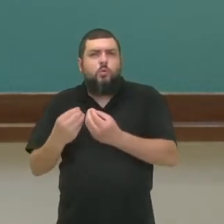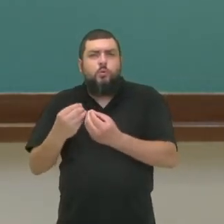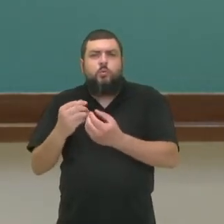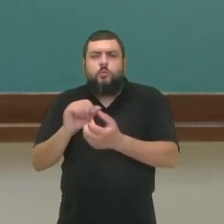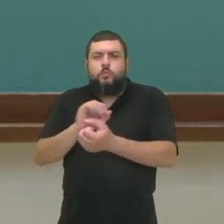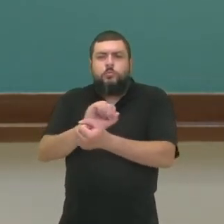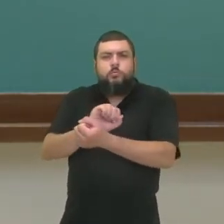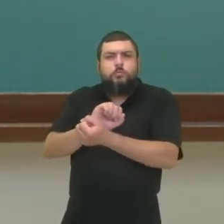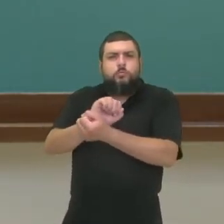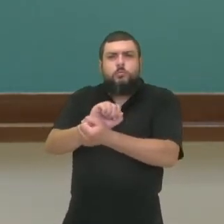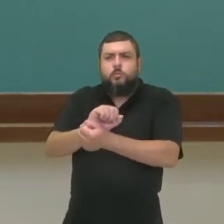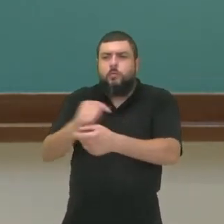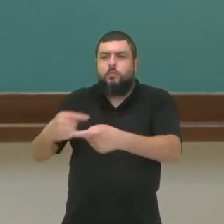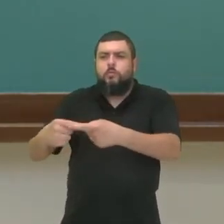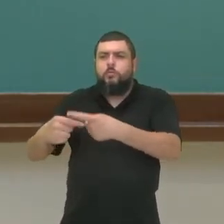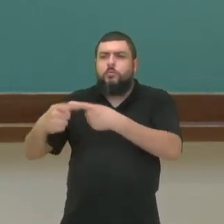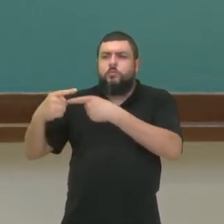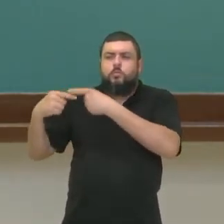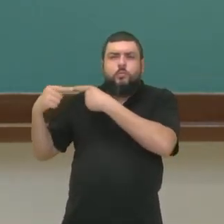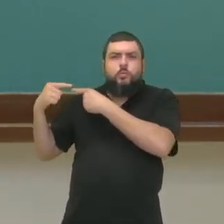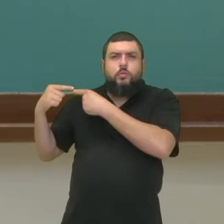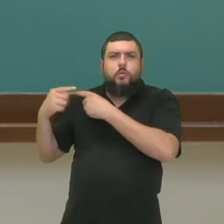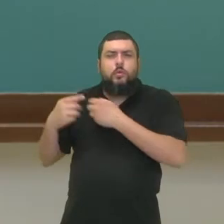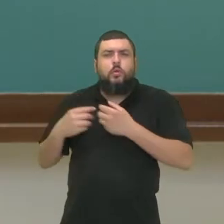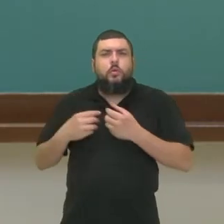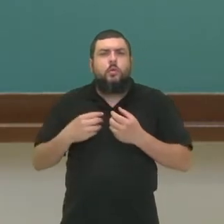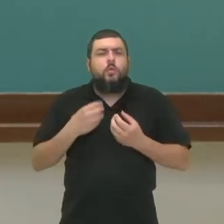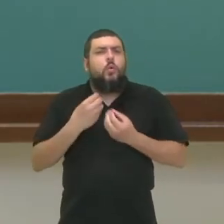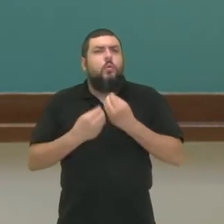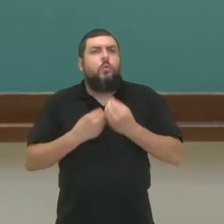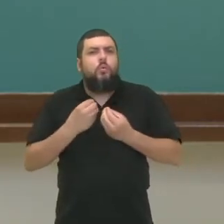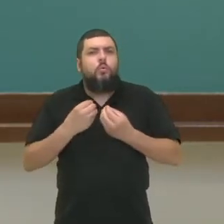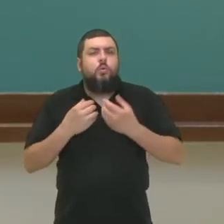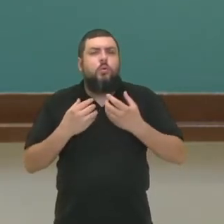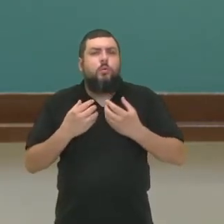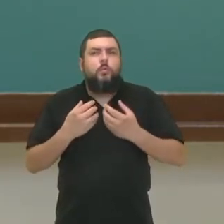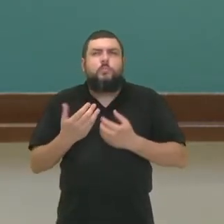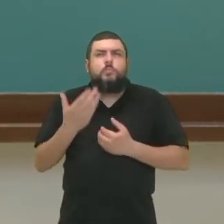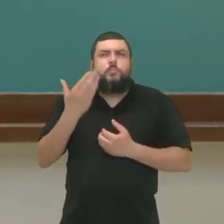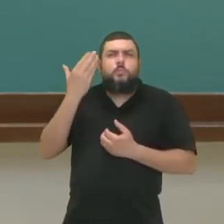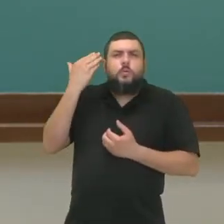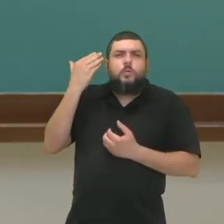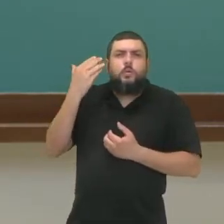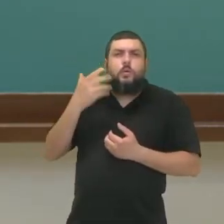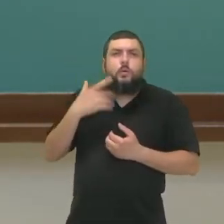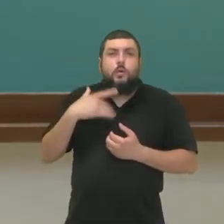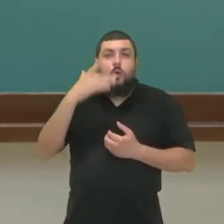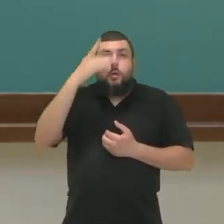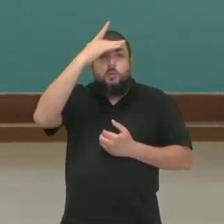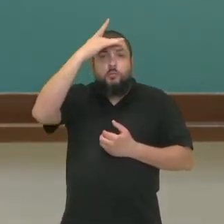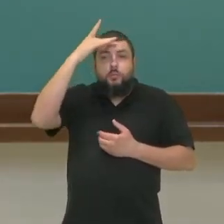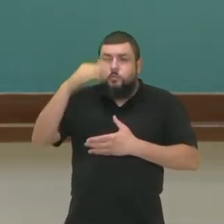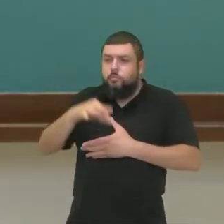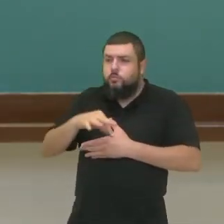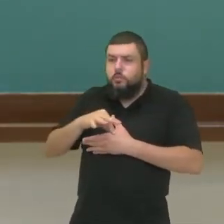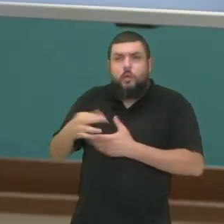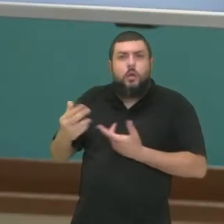ideia de tornar uma outra pessoa semelhante a nós, seres humanos, escravizadas,